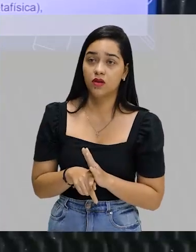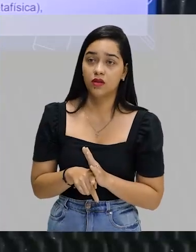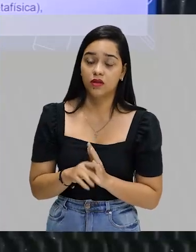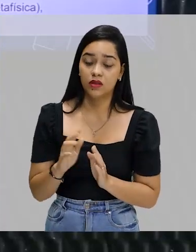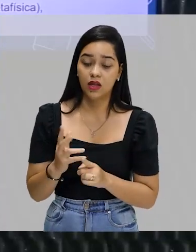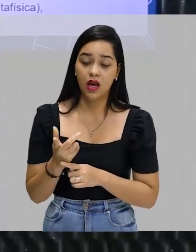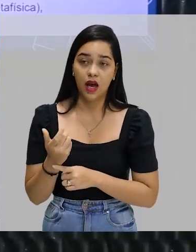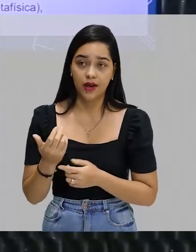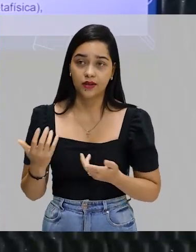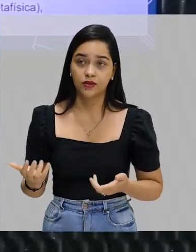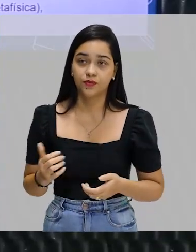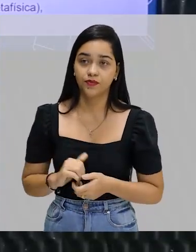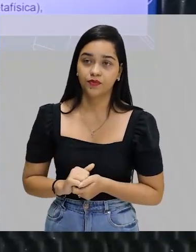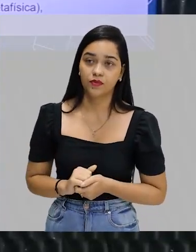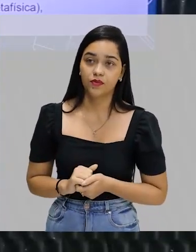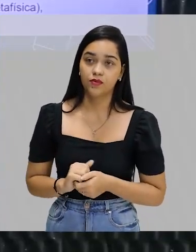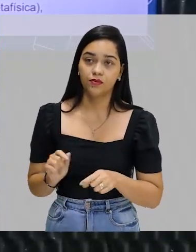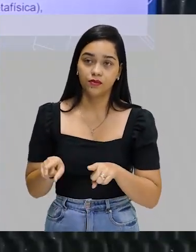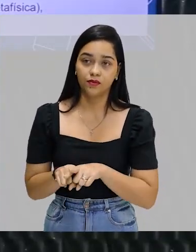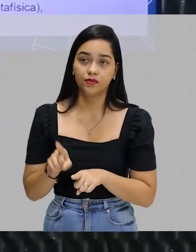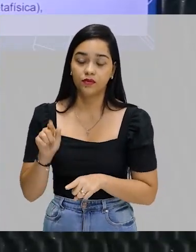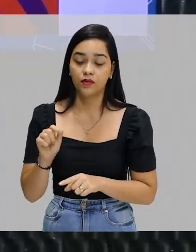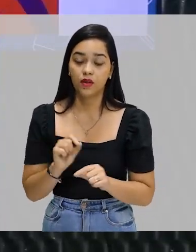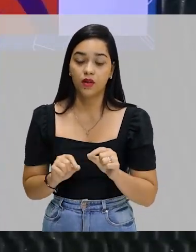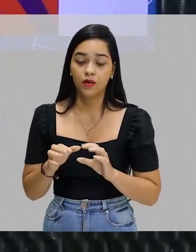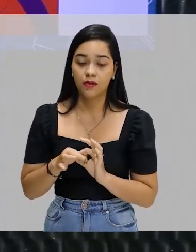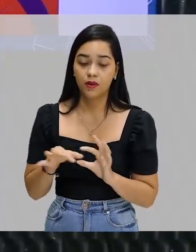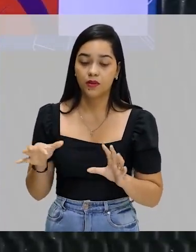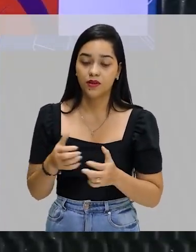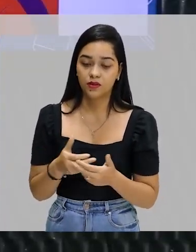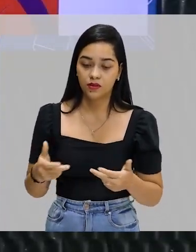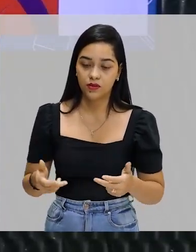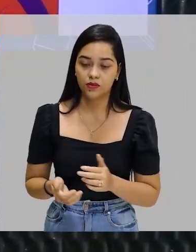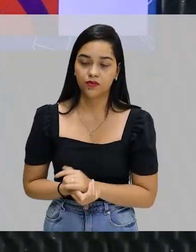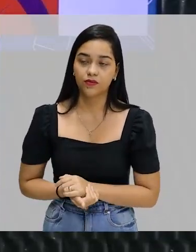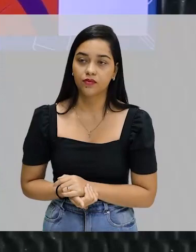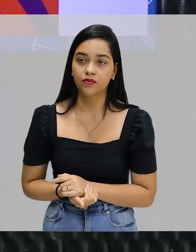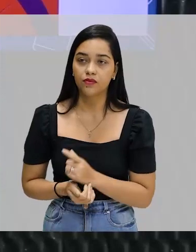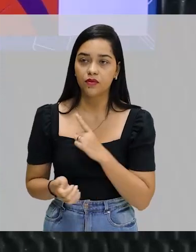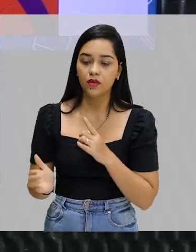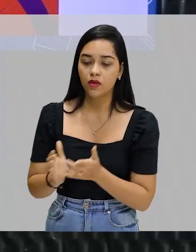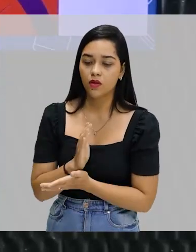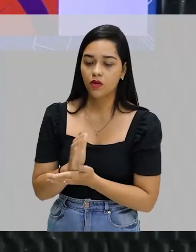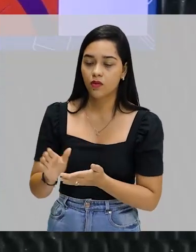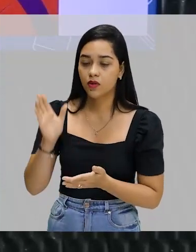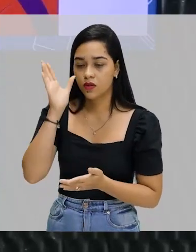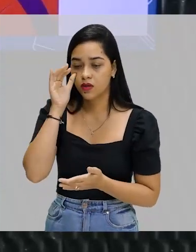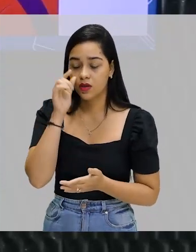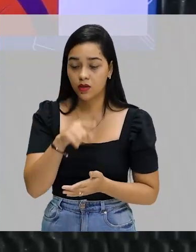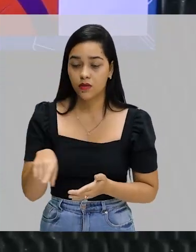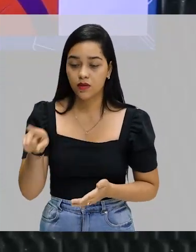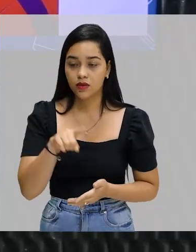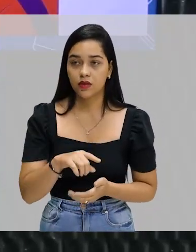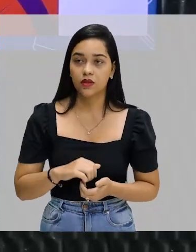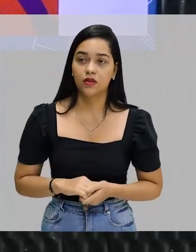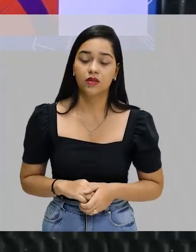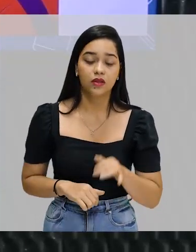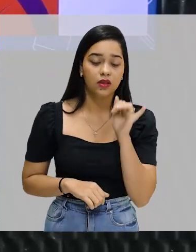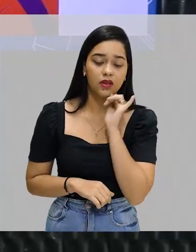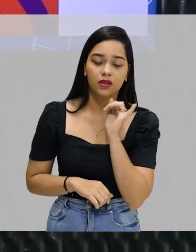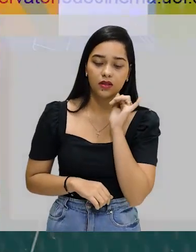arte tradicional. A arte contemporânea, ela se permite a mais coisa. Eu trouxe algumas curiosidades para vocês.